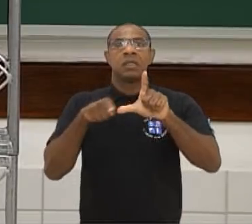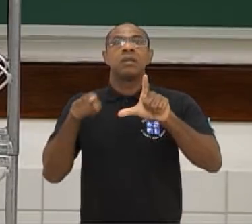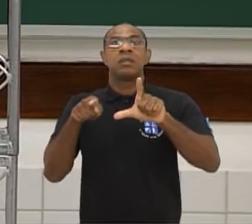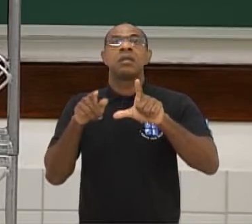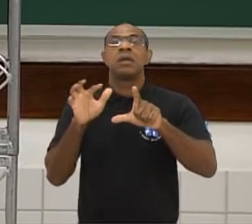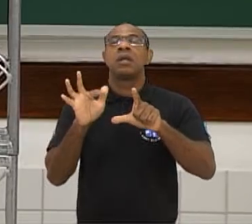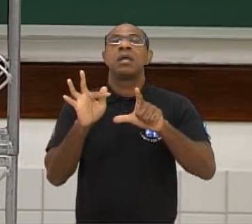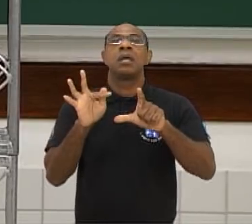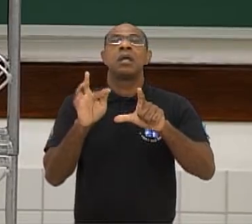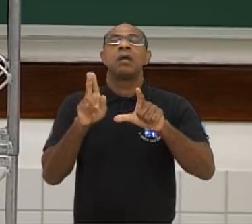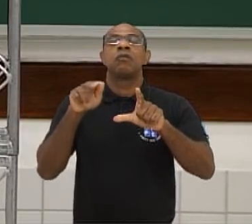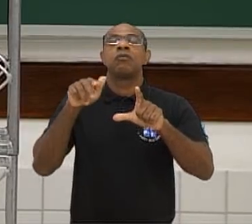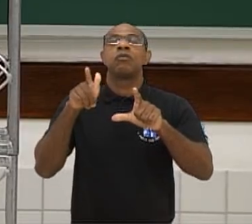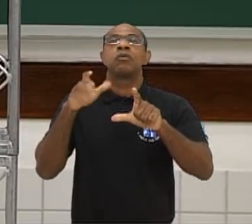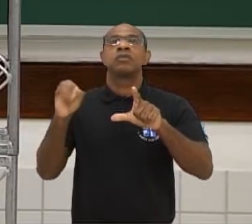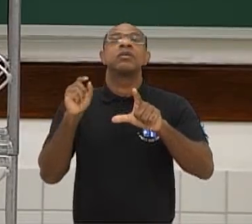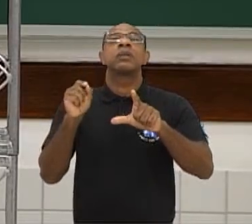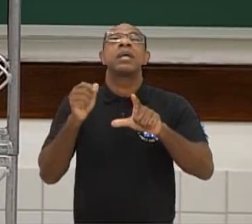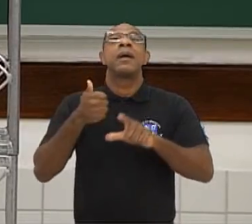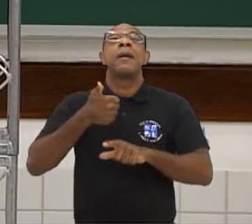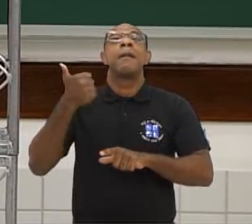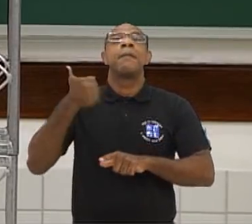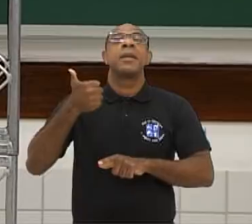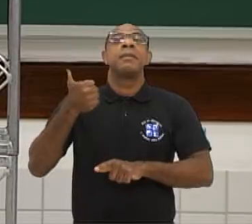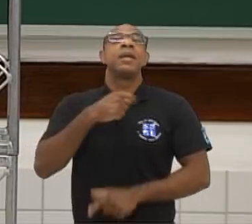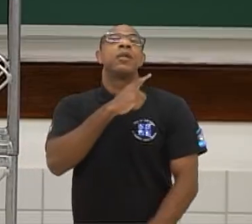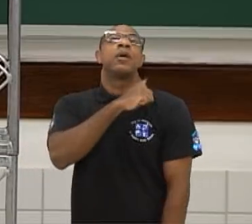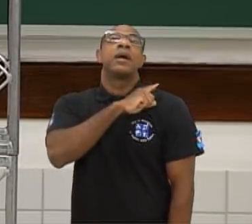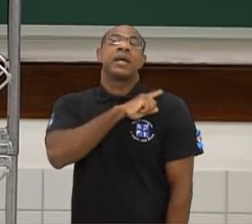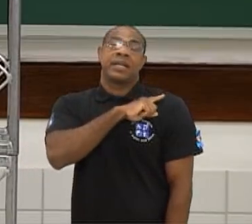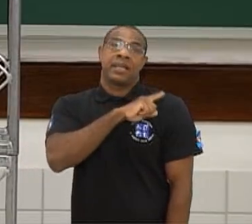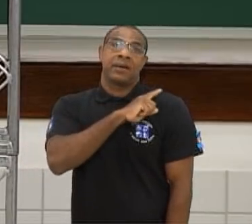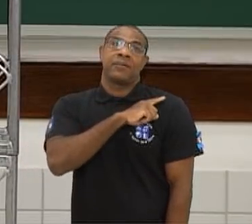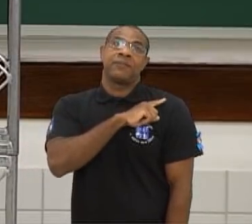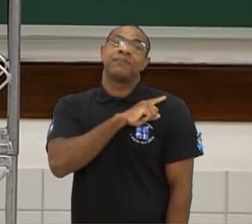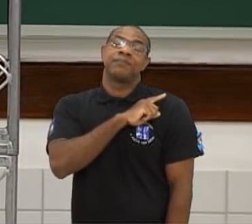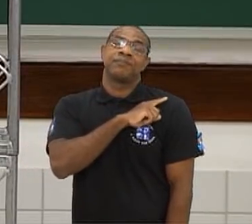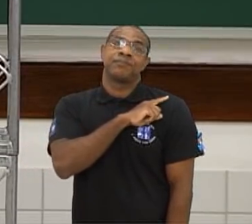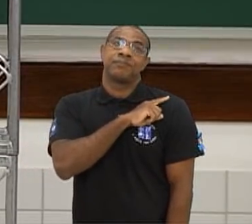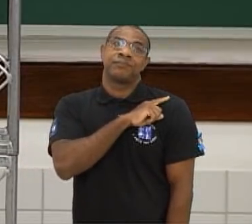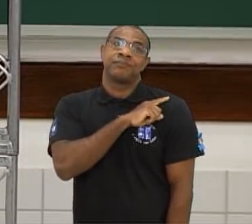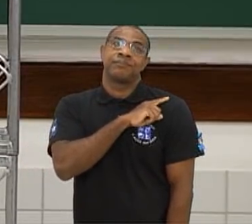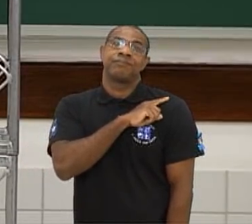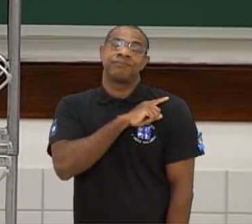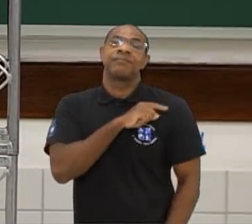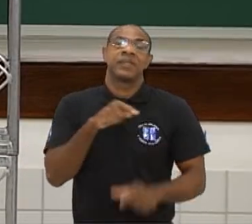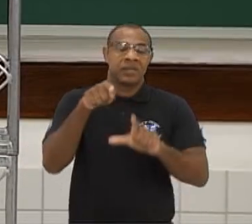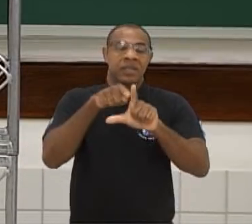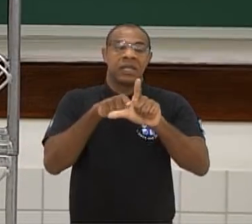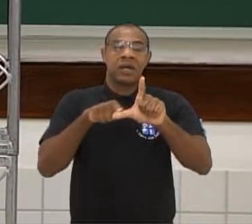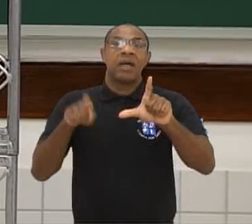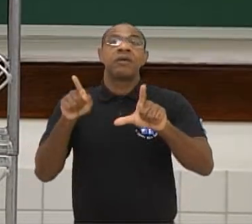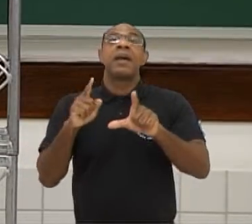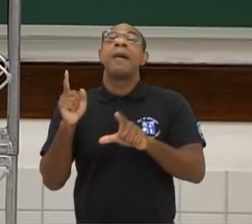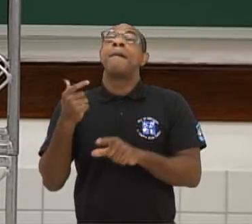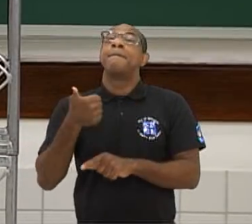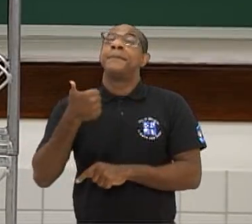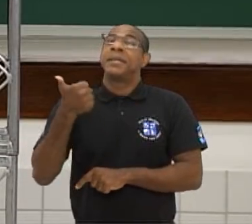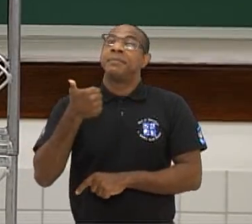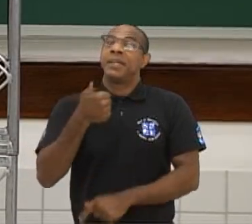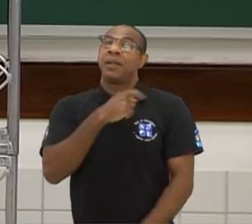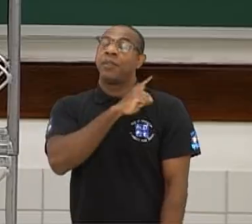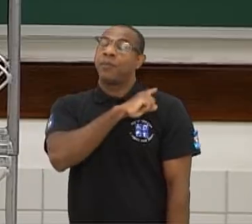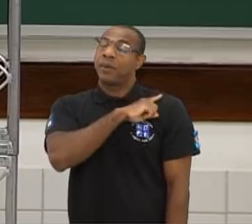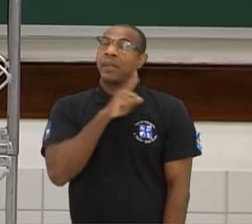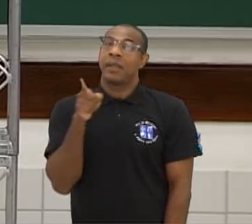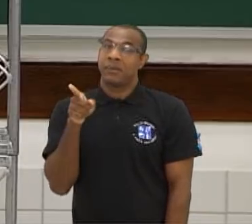do primeiro grau. Isso é muito importante a gente lembrar, né, na hora que a gente está trabalhando com